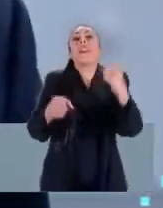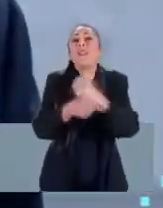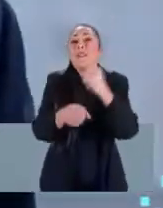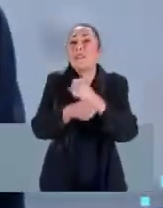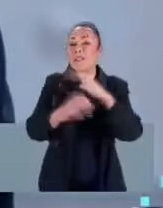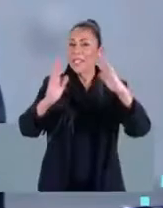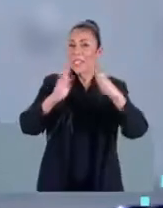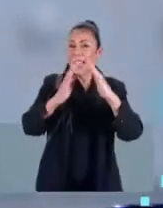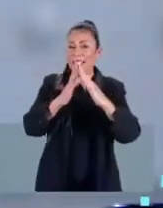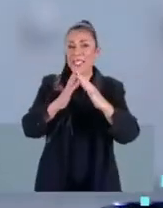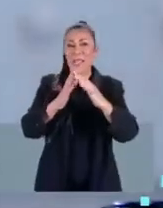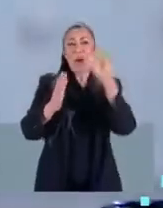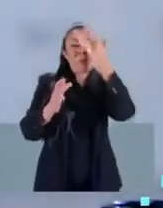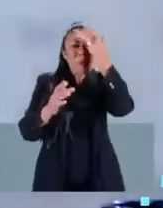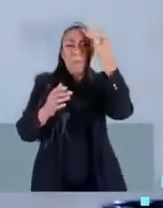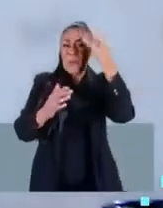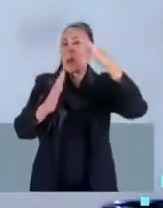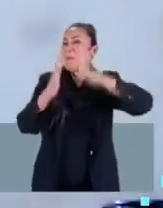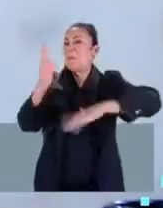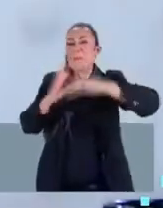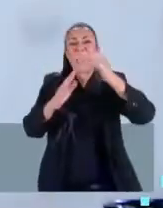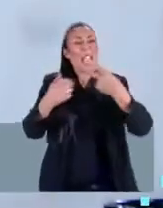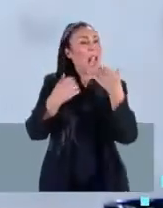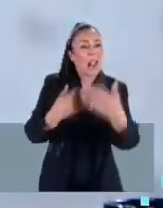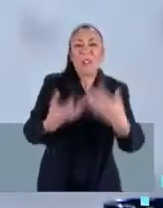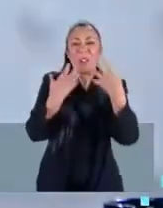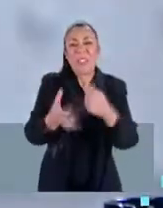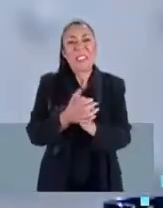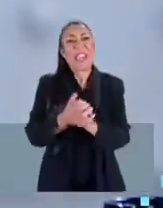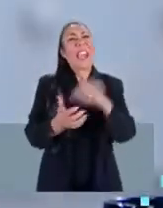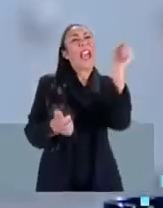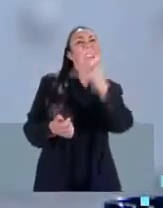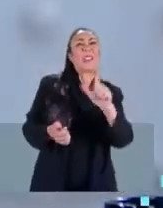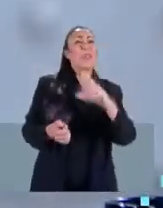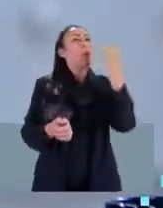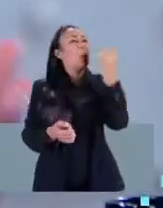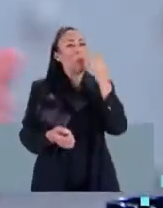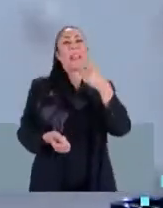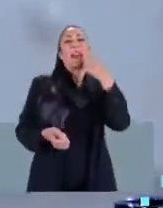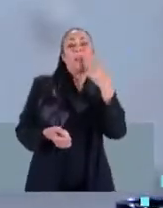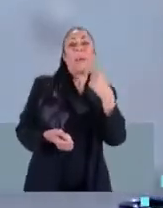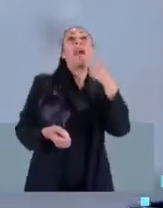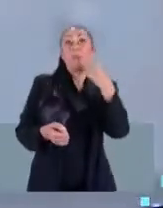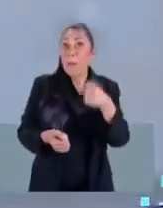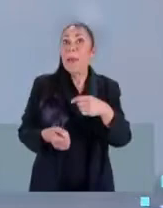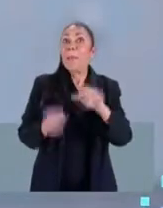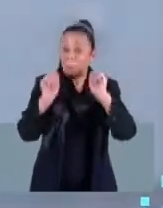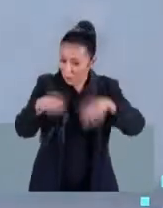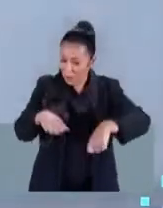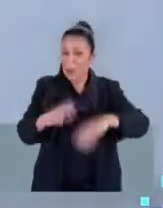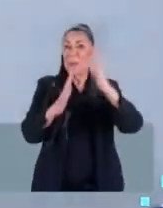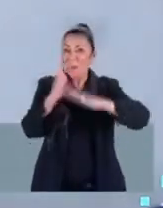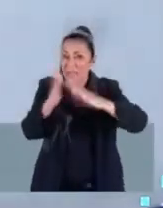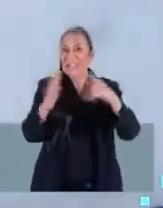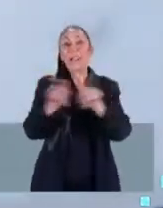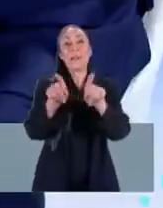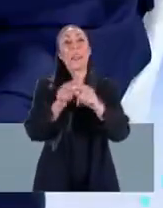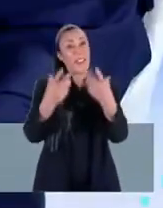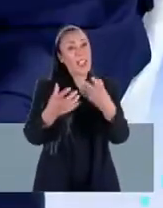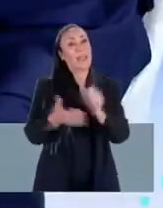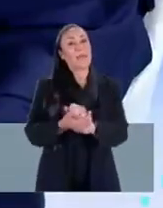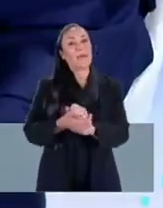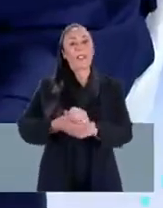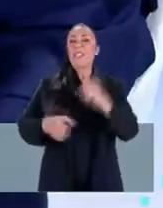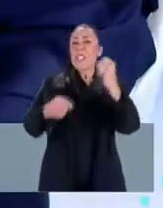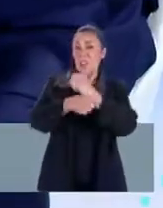povo pintar do jeito que ele quiser: verde, amarela, azul, branca, vermelha. Até vermelho eu quero que o povo pinte. Sabe? Você